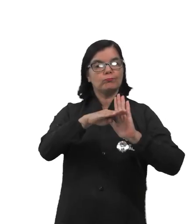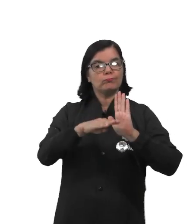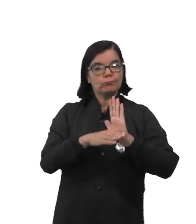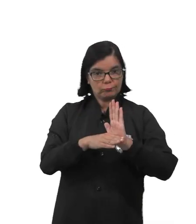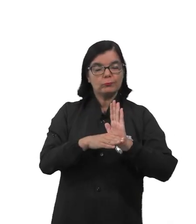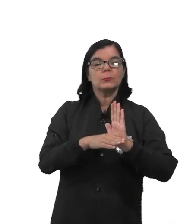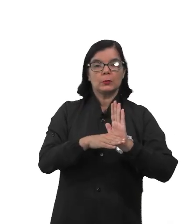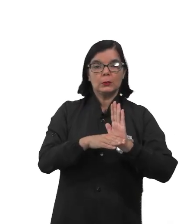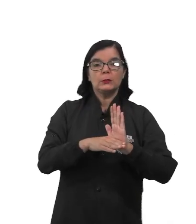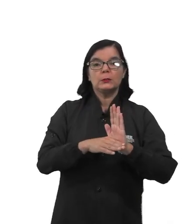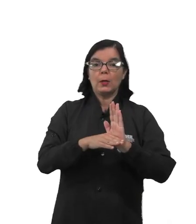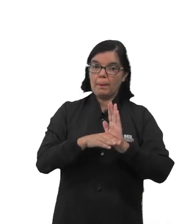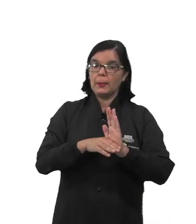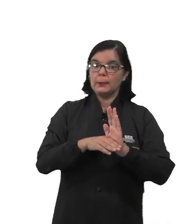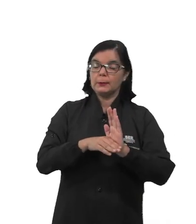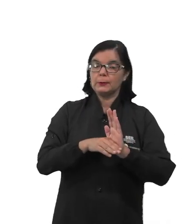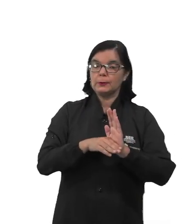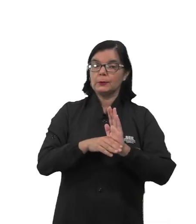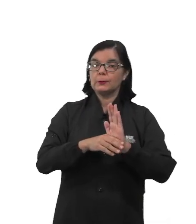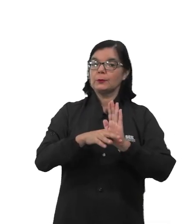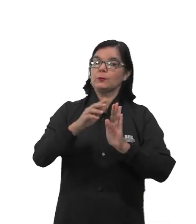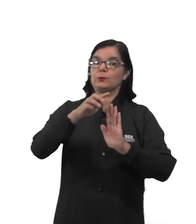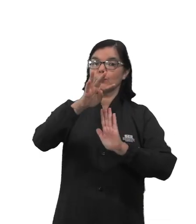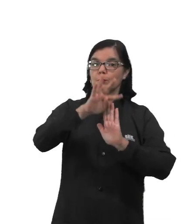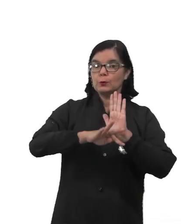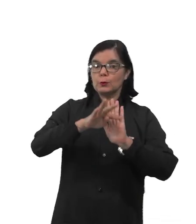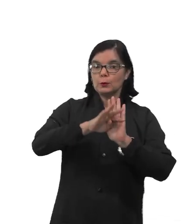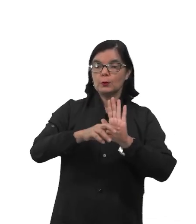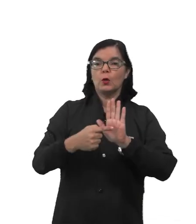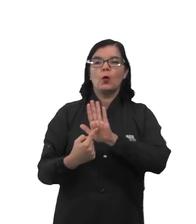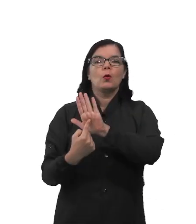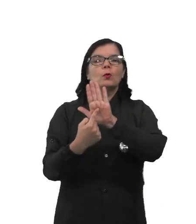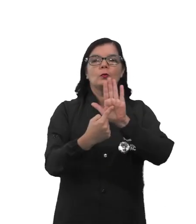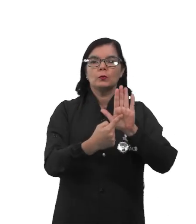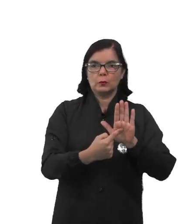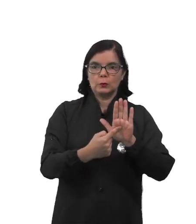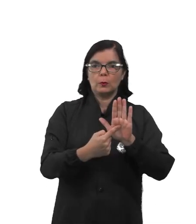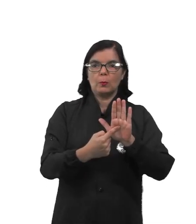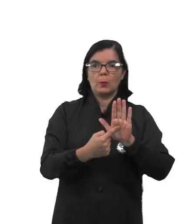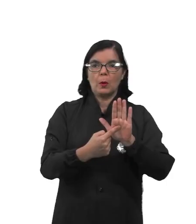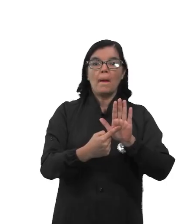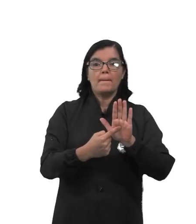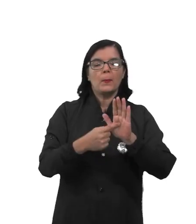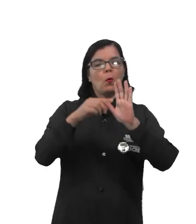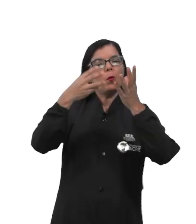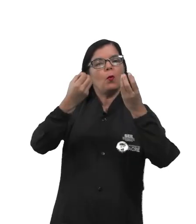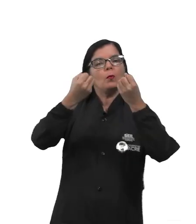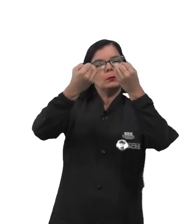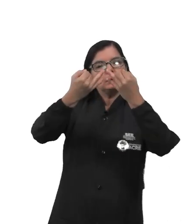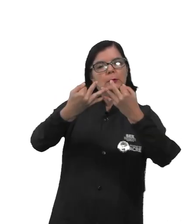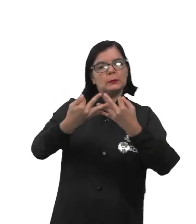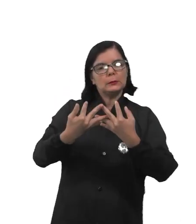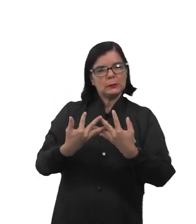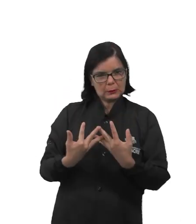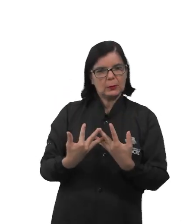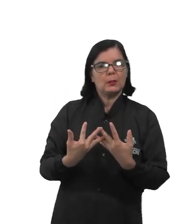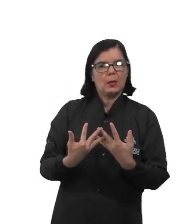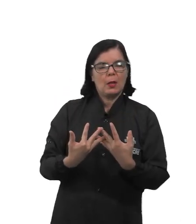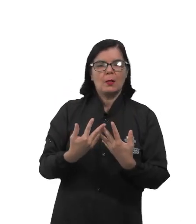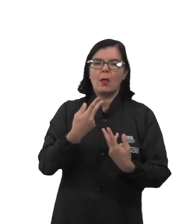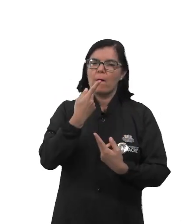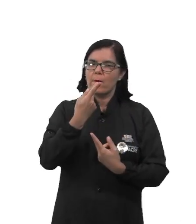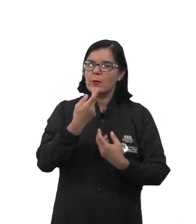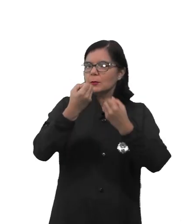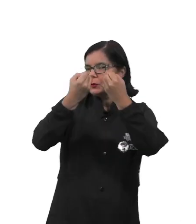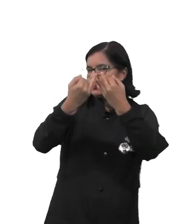falou que sequência textual é a mesma coisa que tipologia. Expositivo, por discorrer. Discorrer não é falar